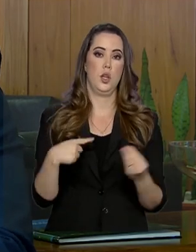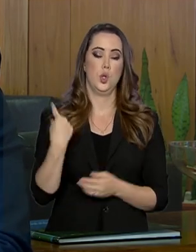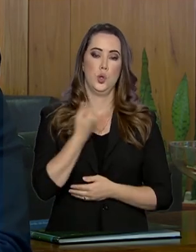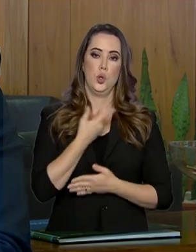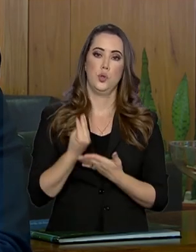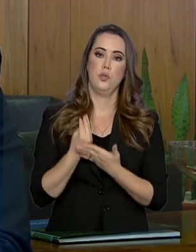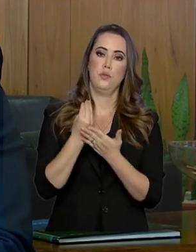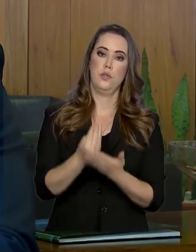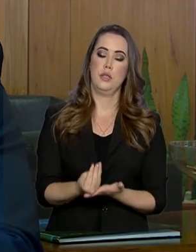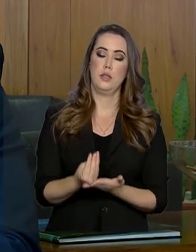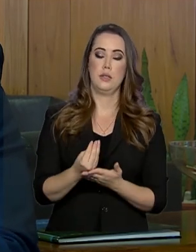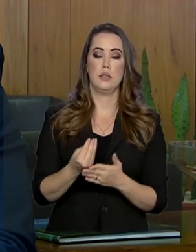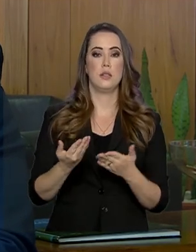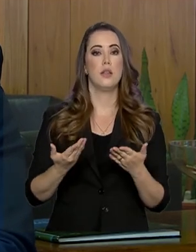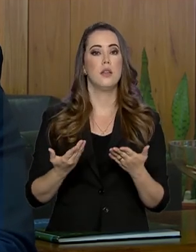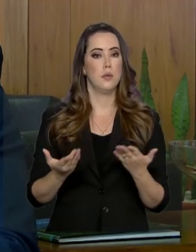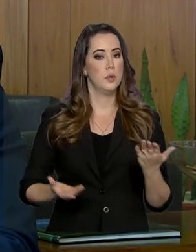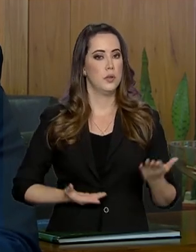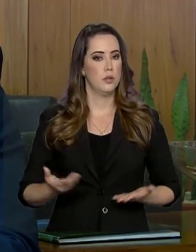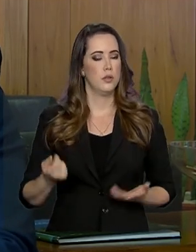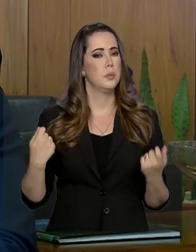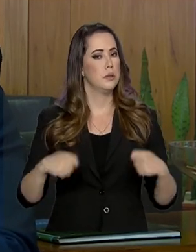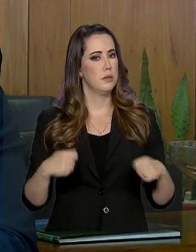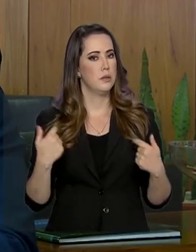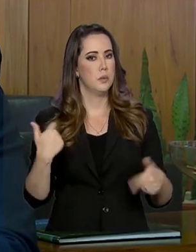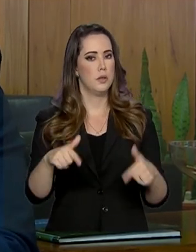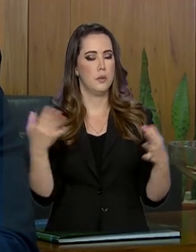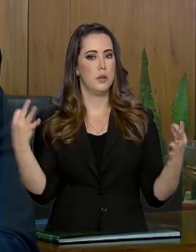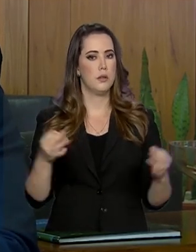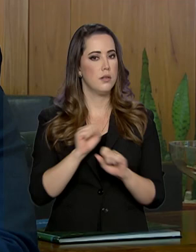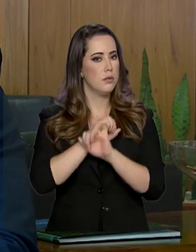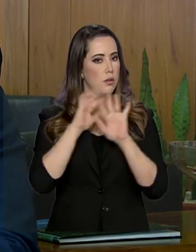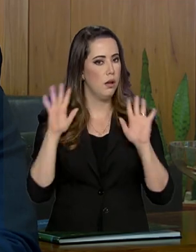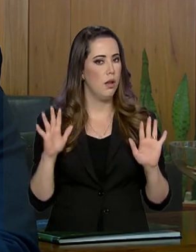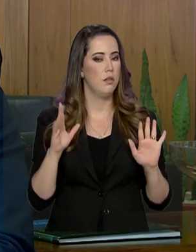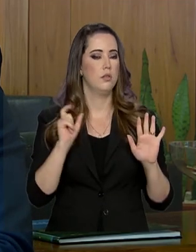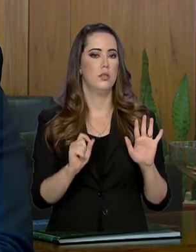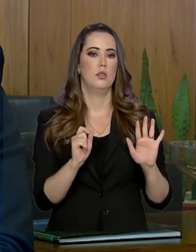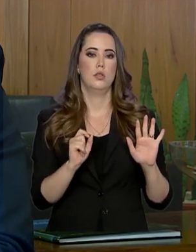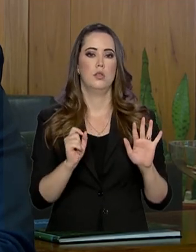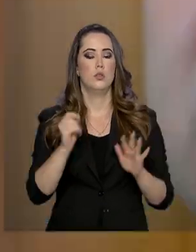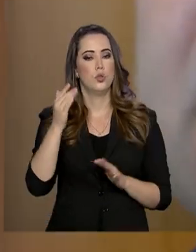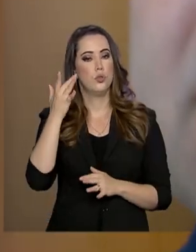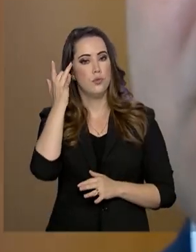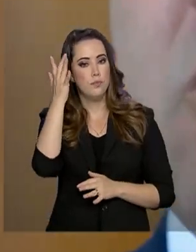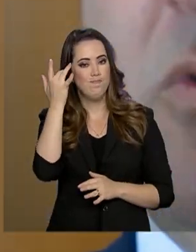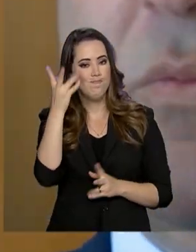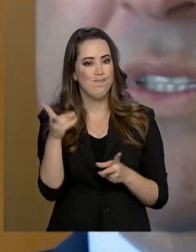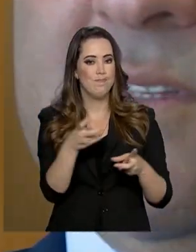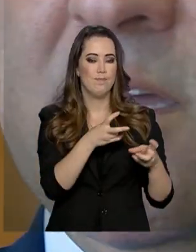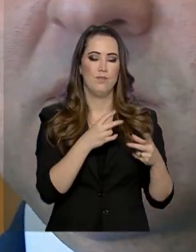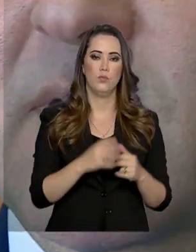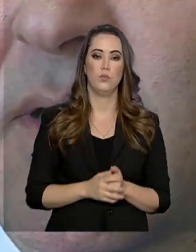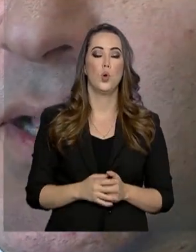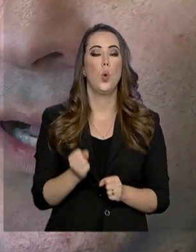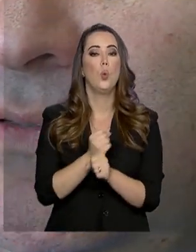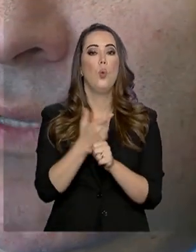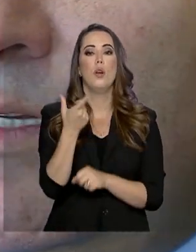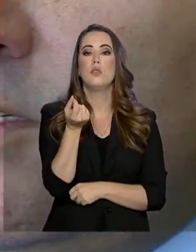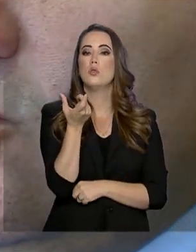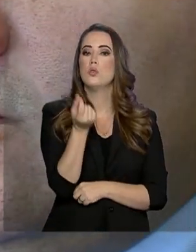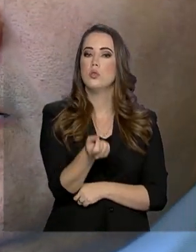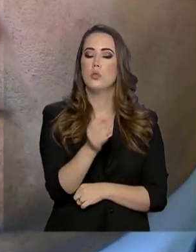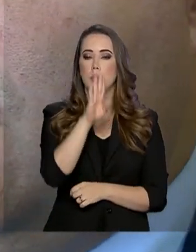prestamos serviço às pessoas, temos que fazer isso de maneira prática, objetiva, clara, de fácil compreensão. Para 2020, a